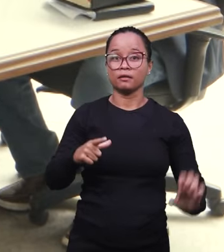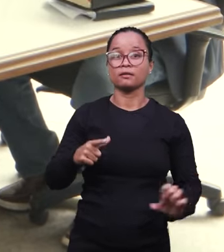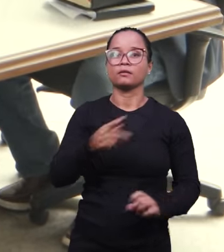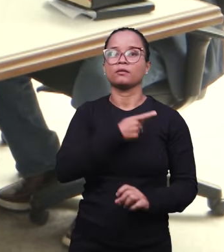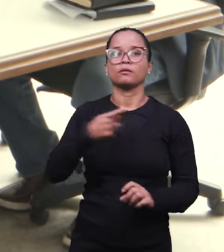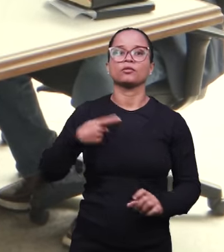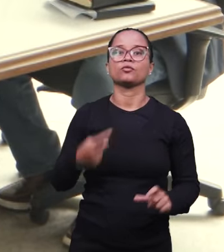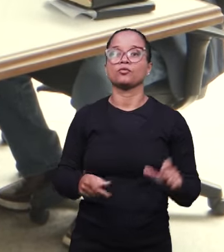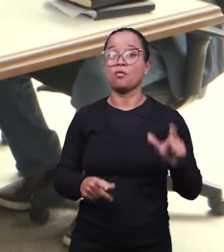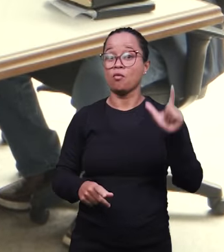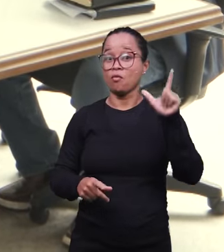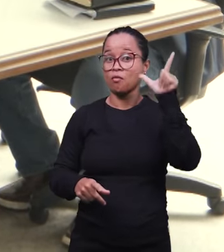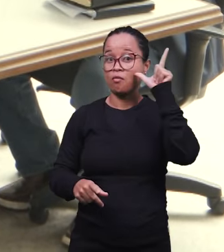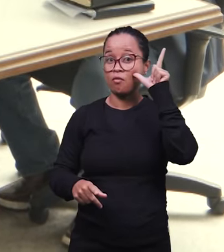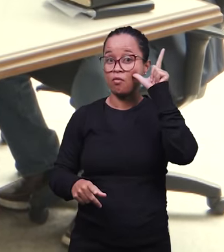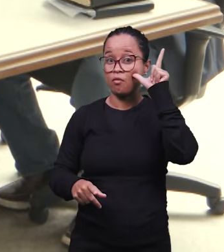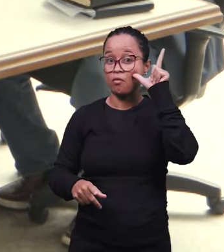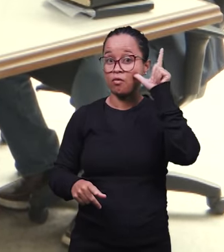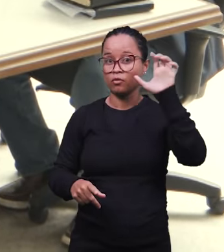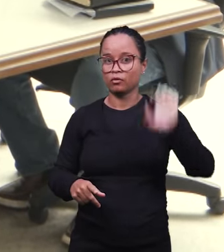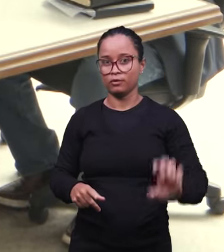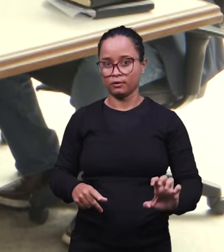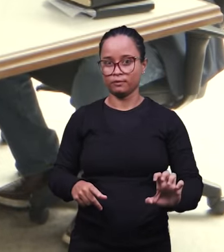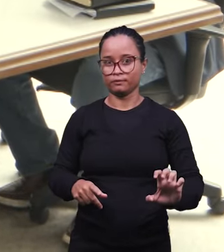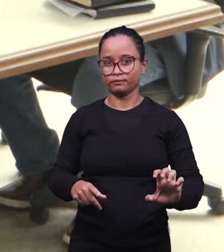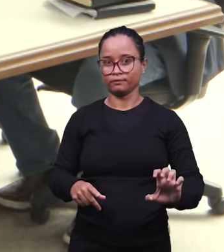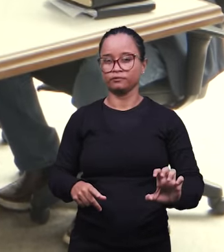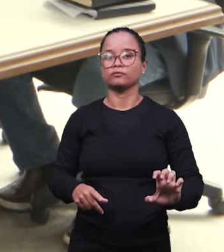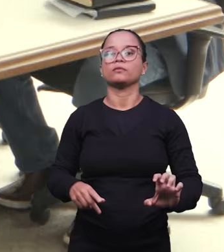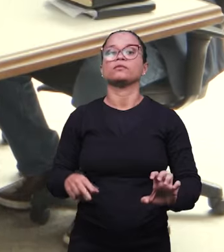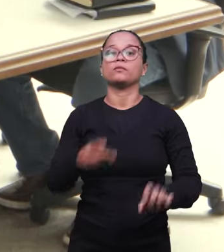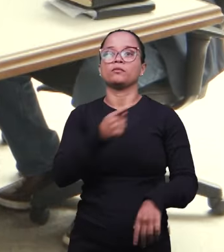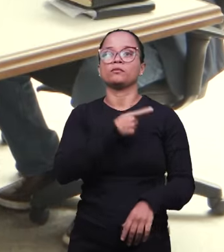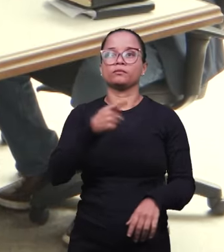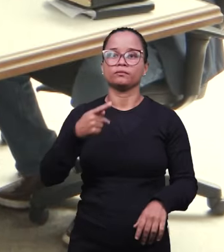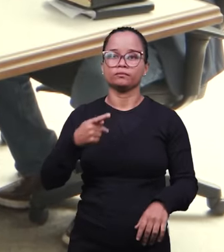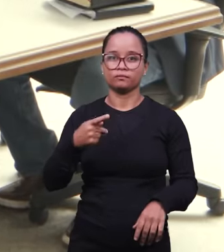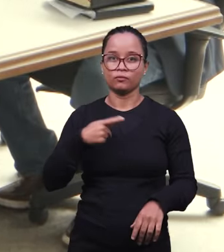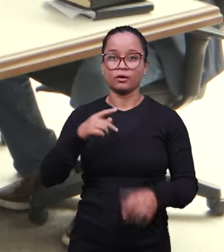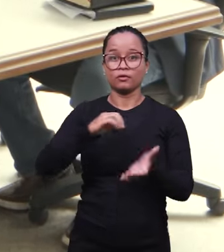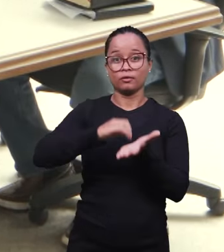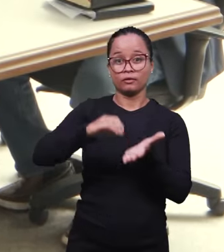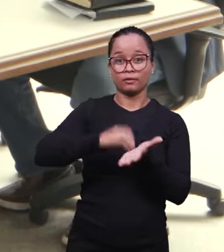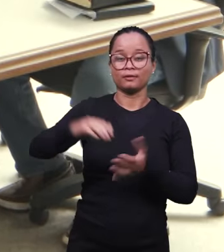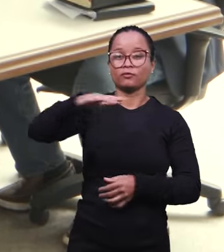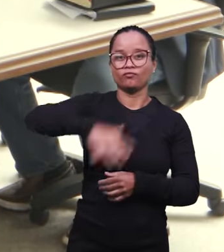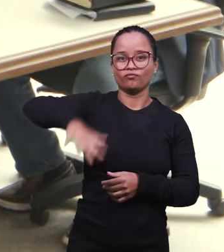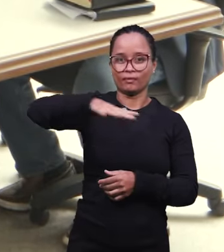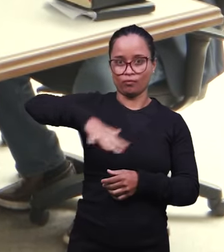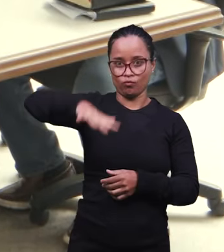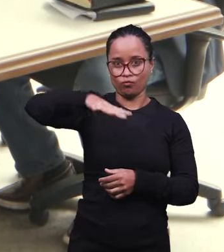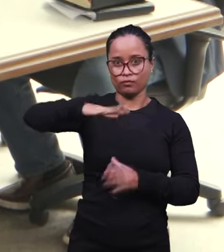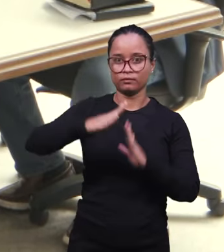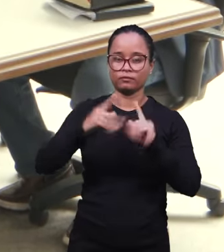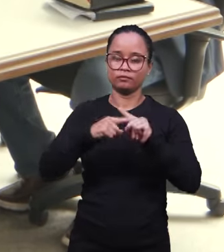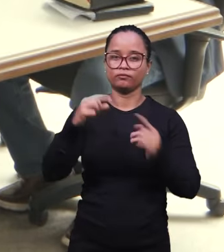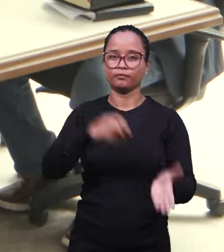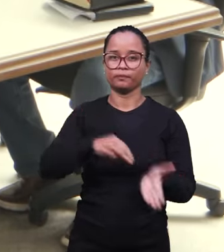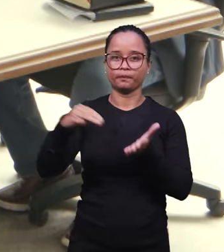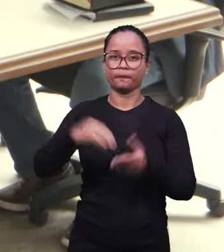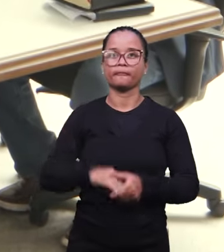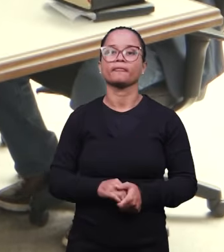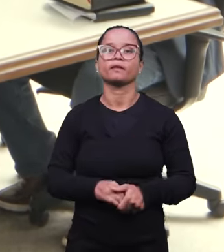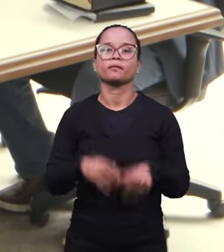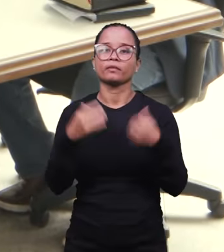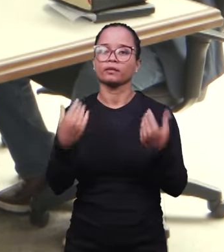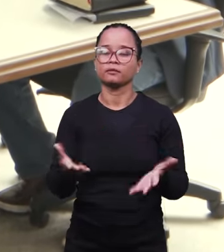é o secretário-geral da Igreja Cristã Maranata. A paz do Senhor a todos. Muito bem, então a partir de agora nós teremos algumas